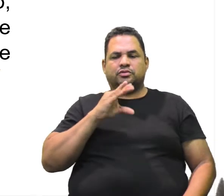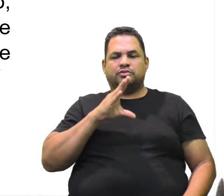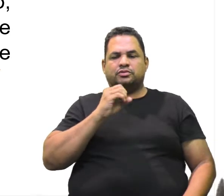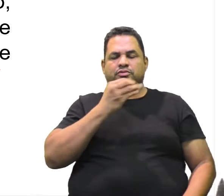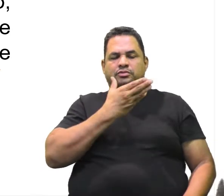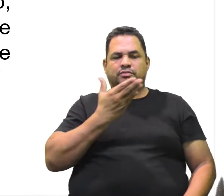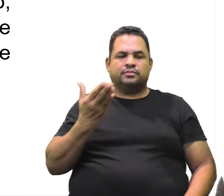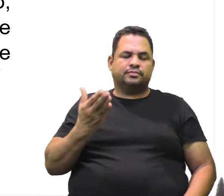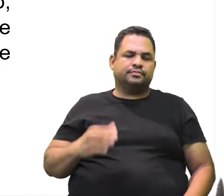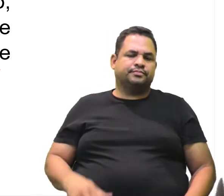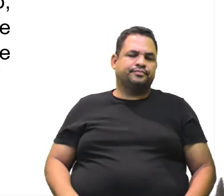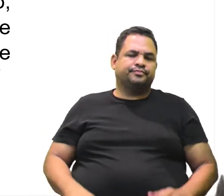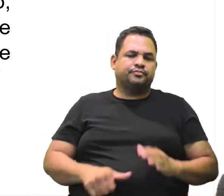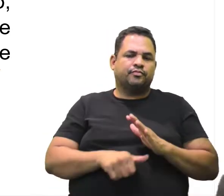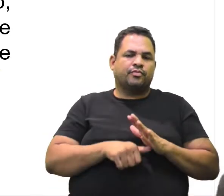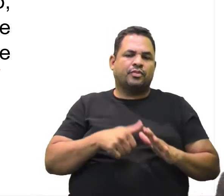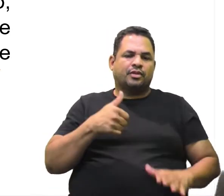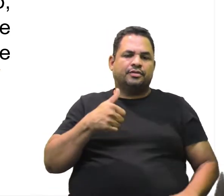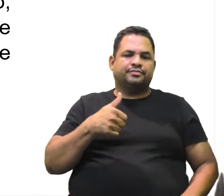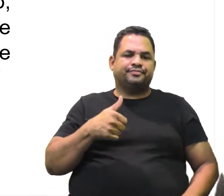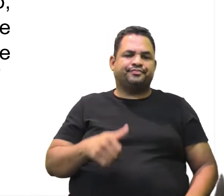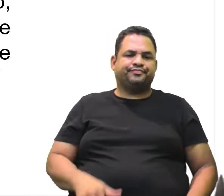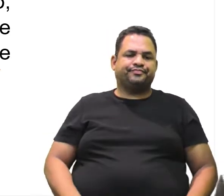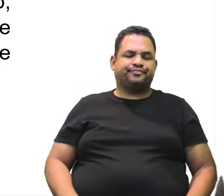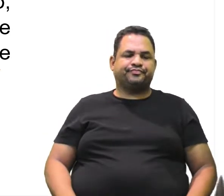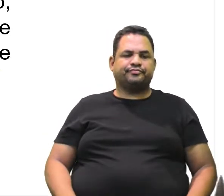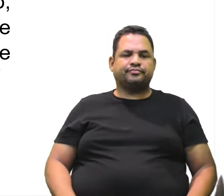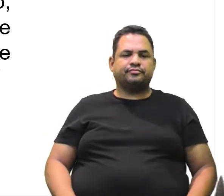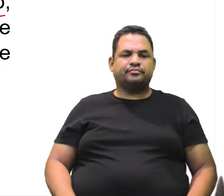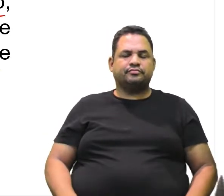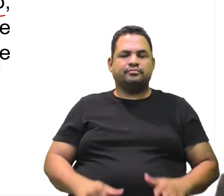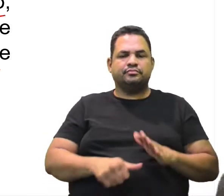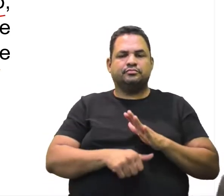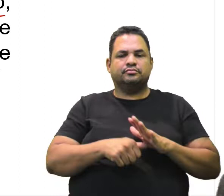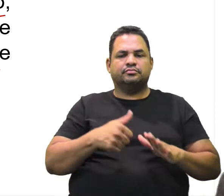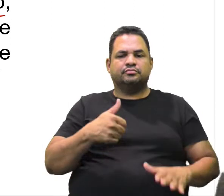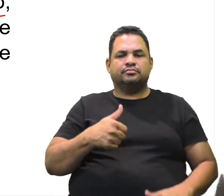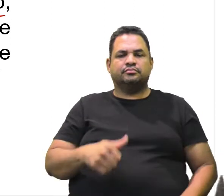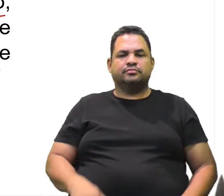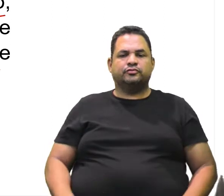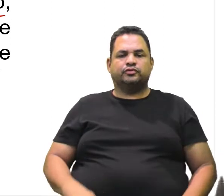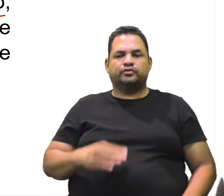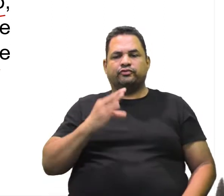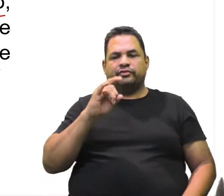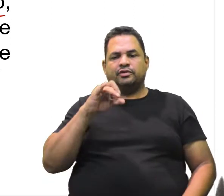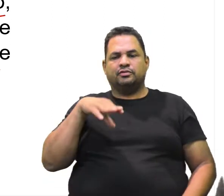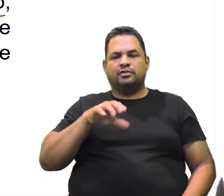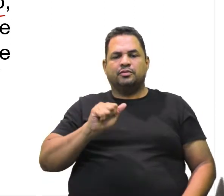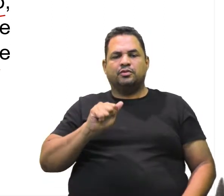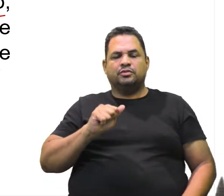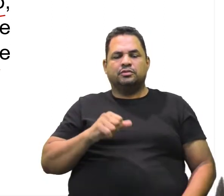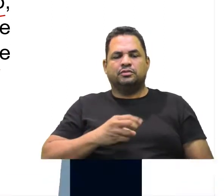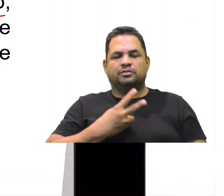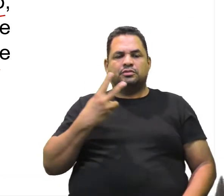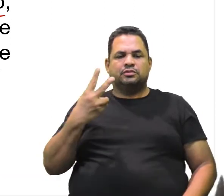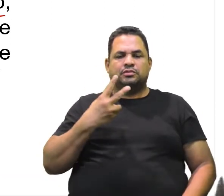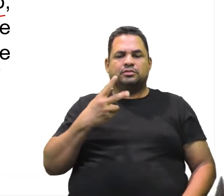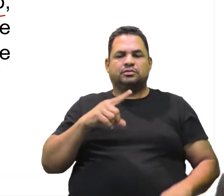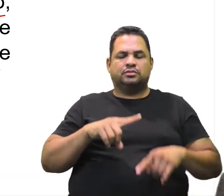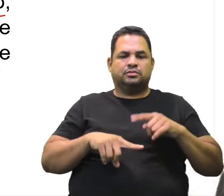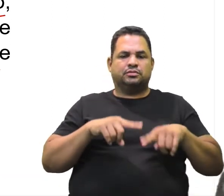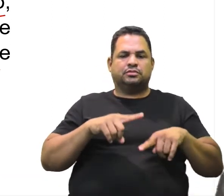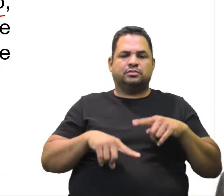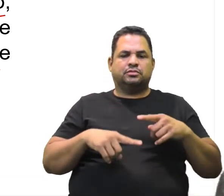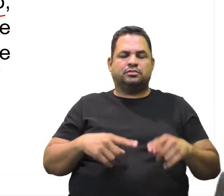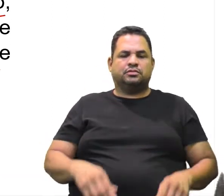ó, o primeiro íon sulfato, que é SO4 e amônio, né? O segundo íons carbonato,